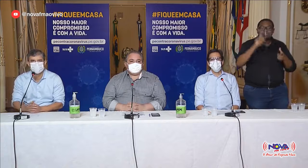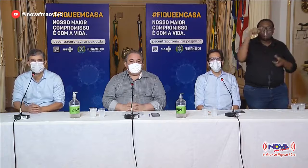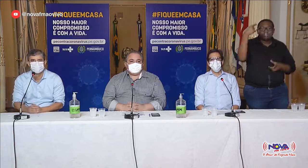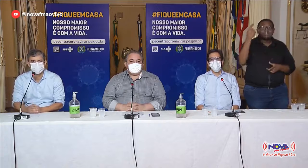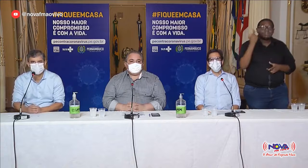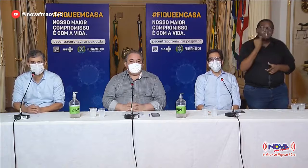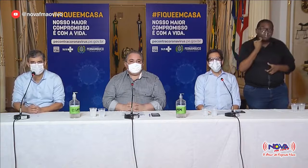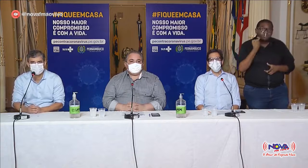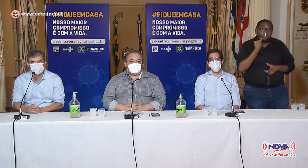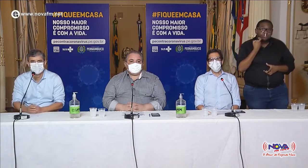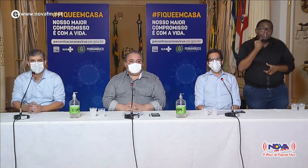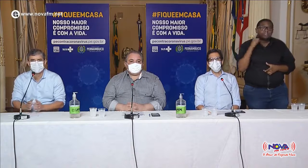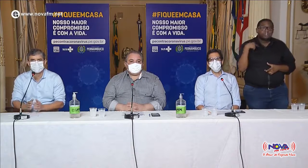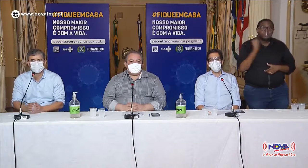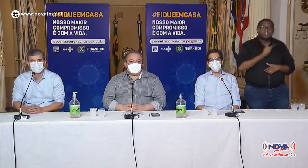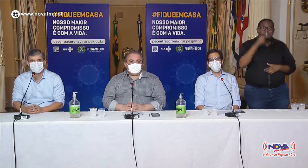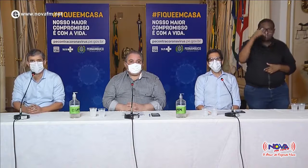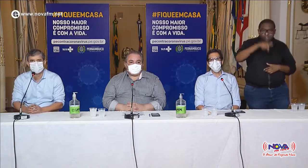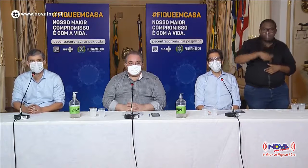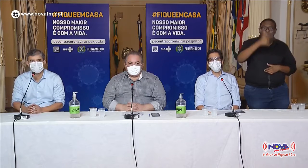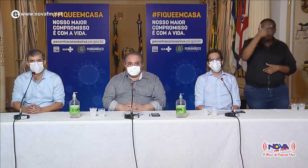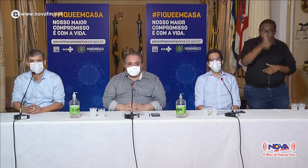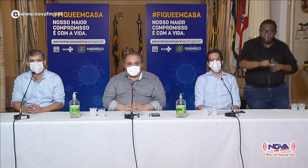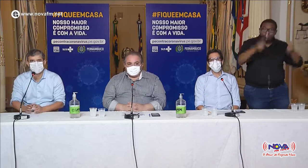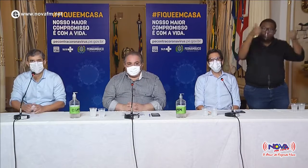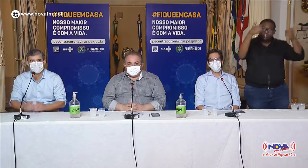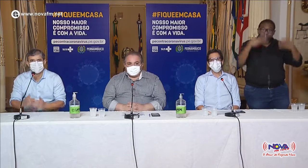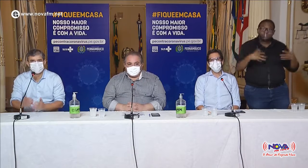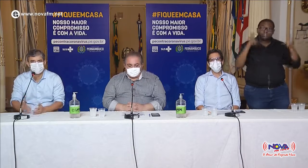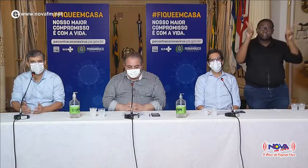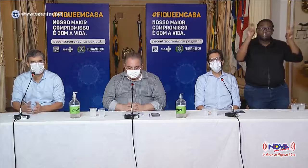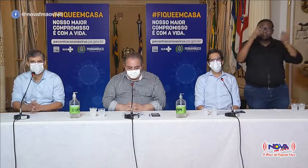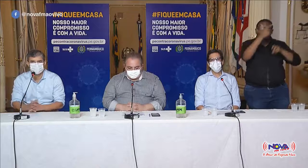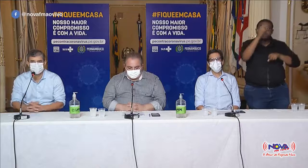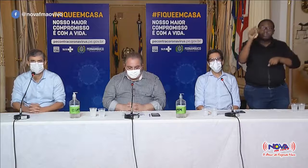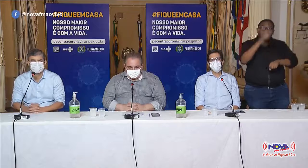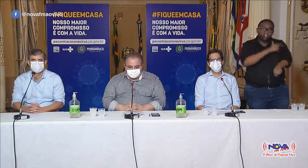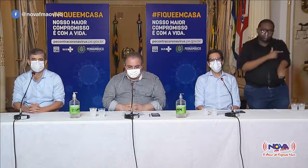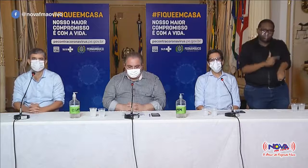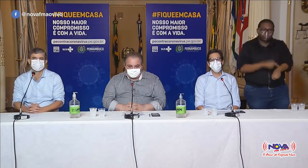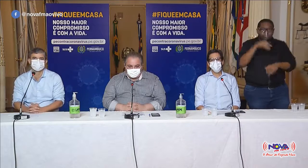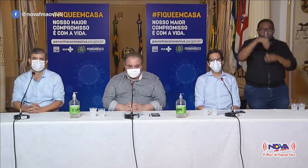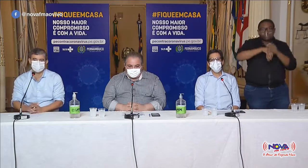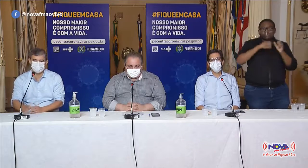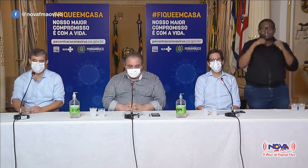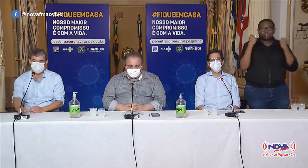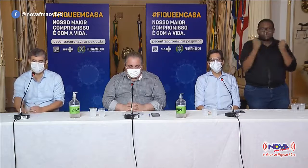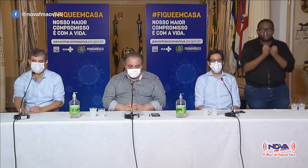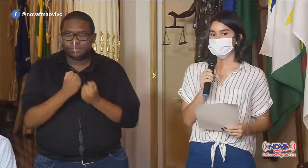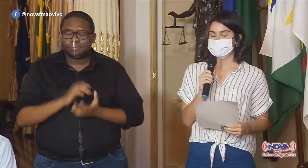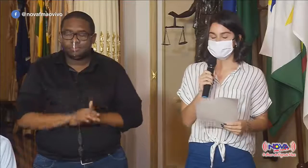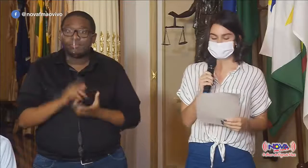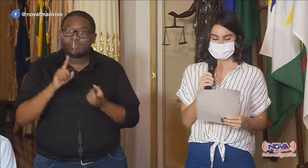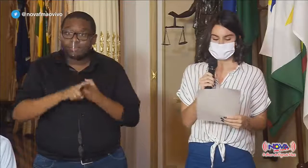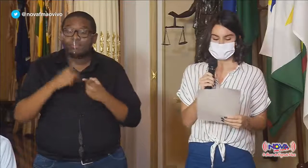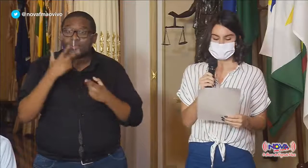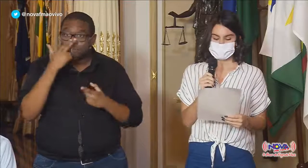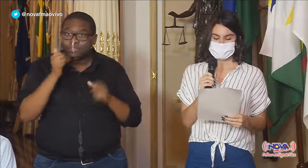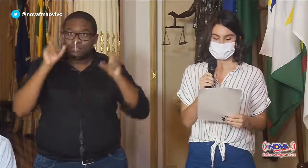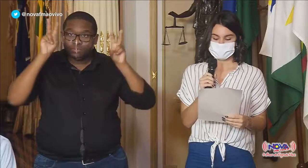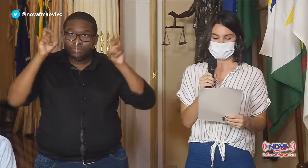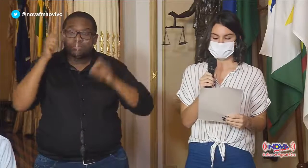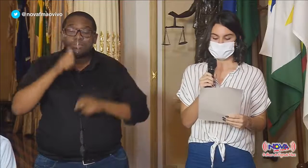-feira, nós voltaremos aqui para abordar as questões referentes a outros comportamentos sociais. Ainda sobre a mesma temática,